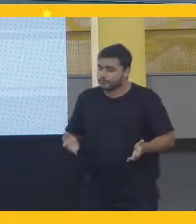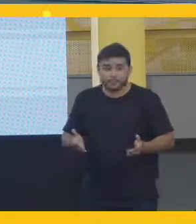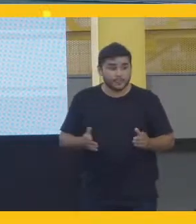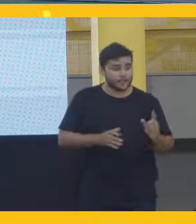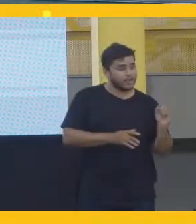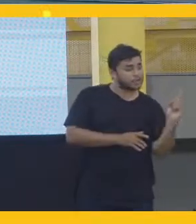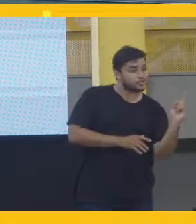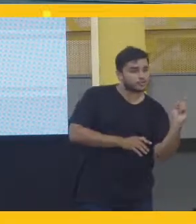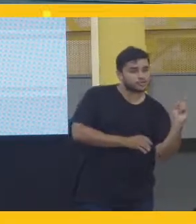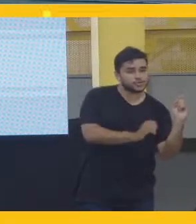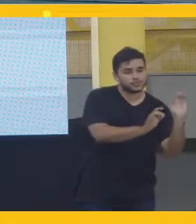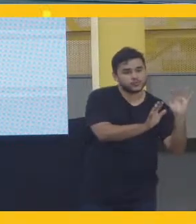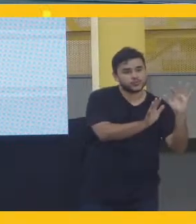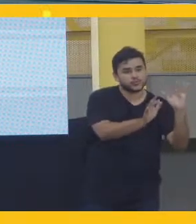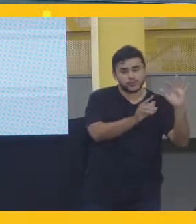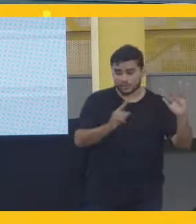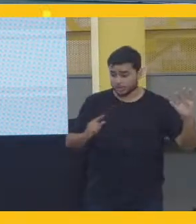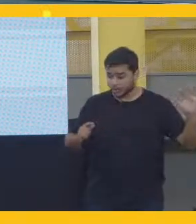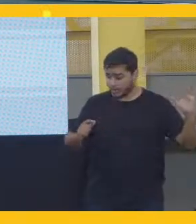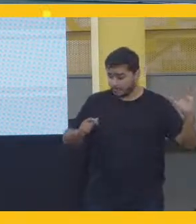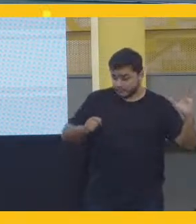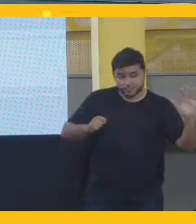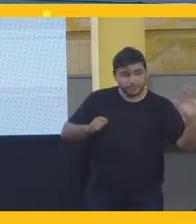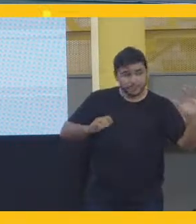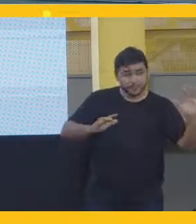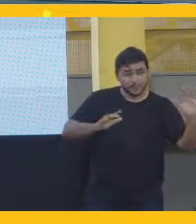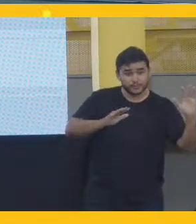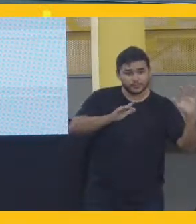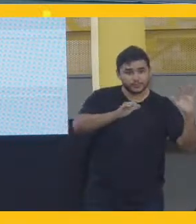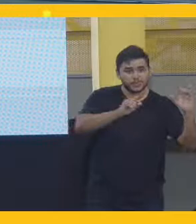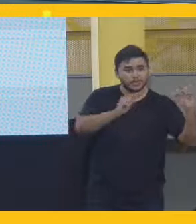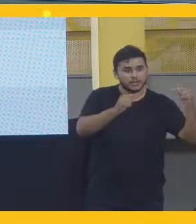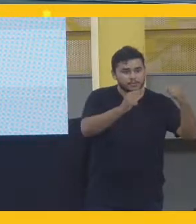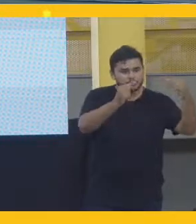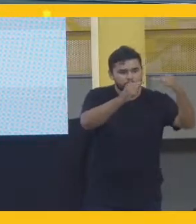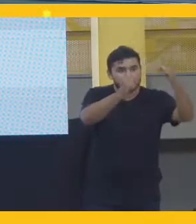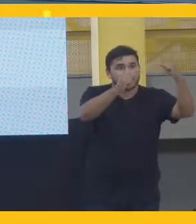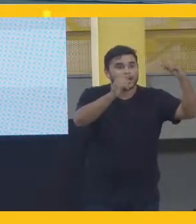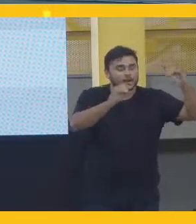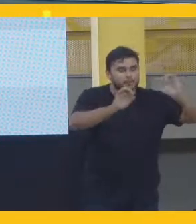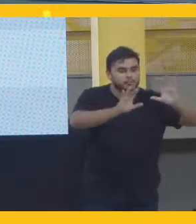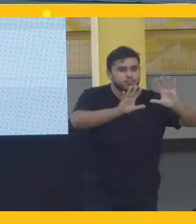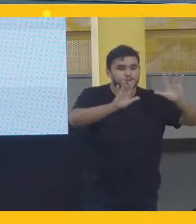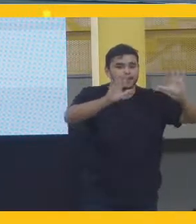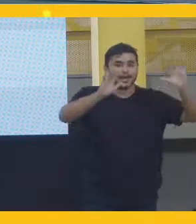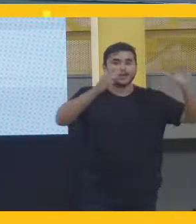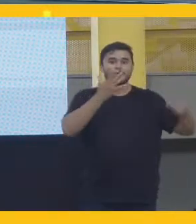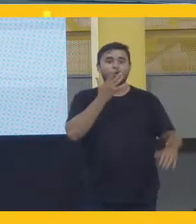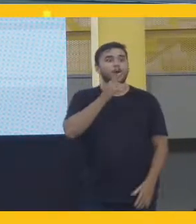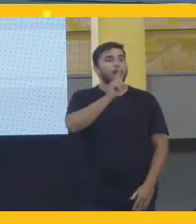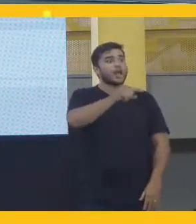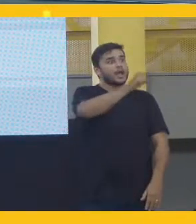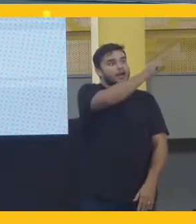o desodorante, batia a luz no desodorante e ficava... Aí você via...